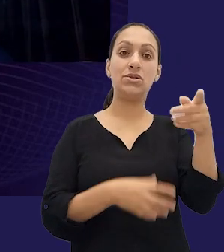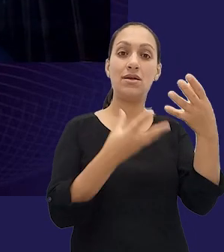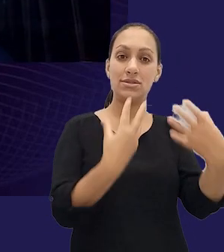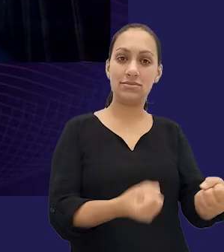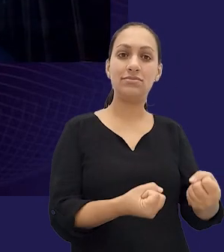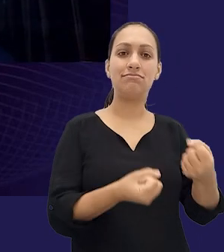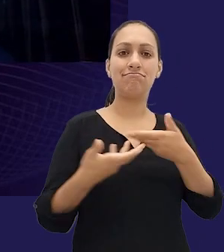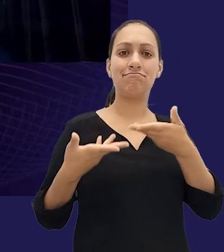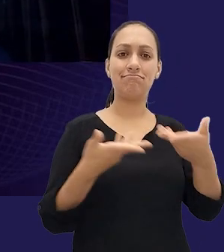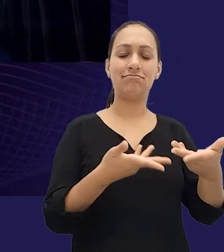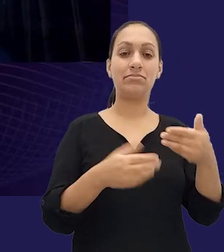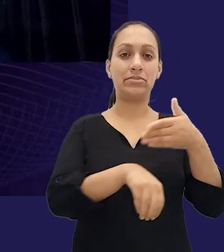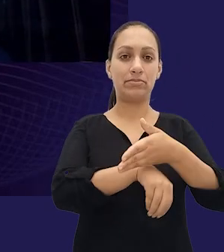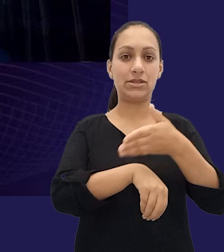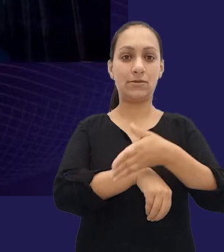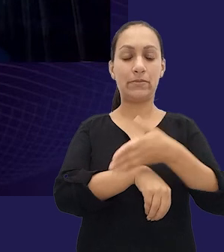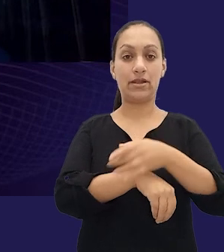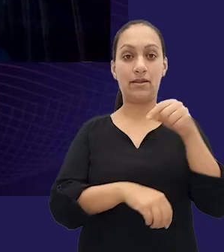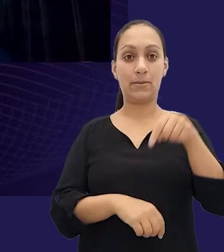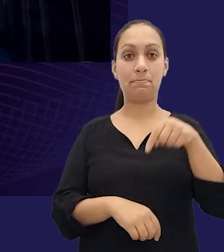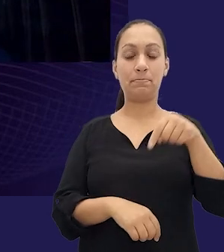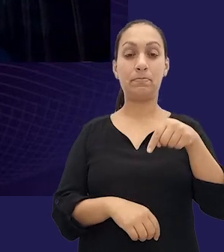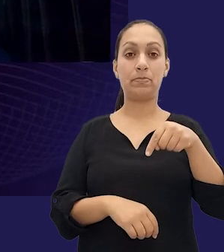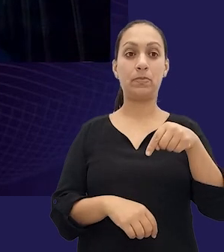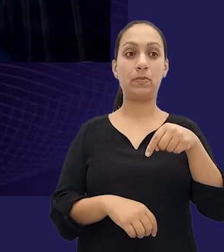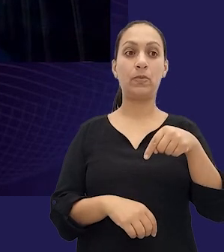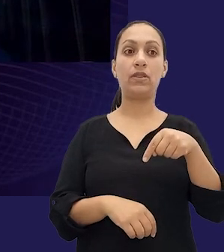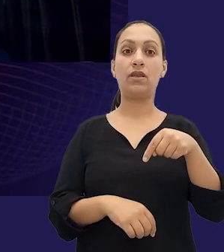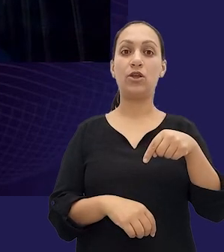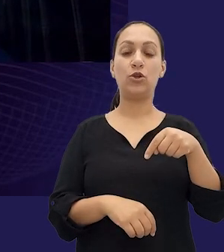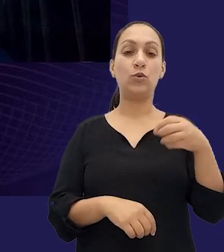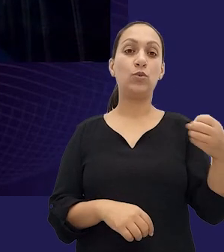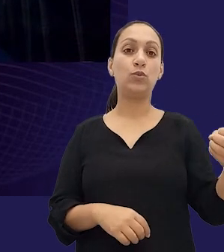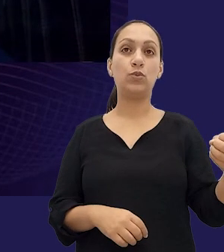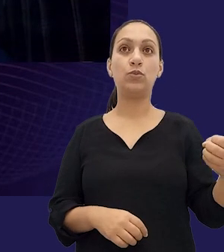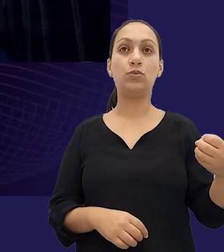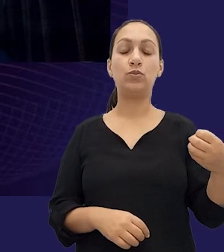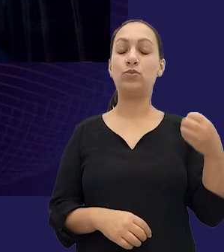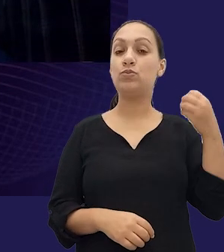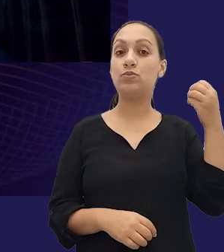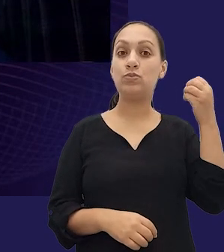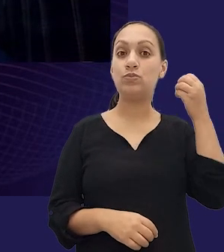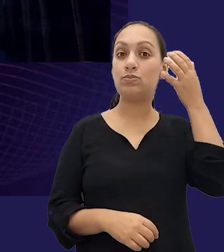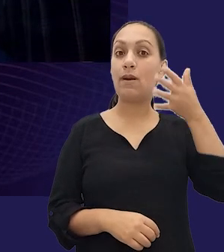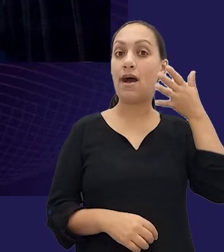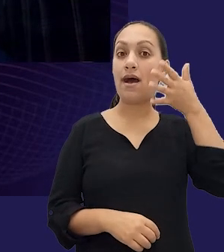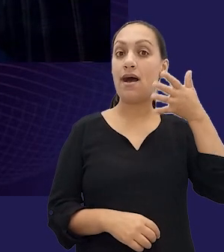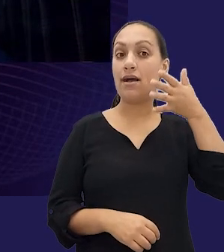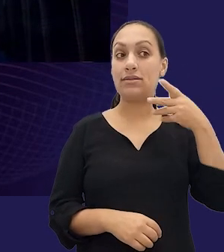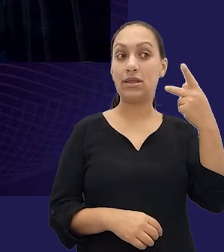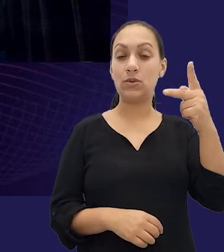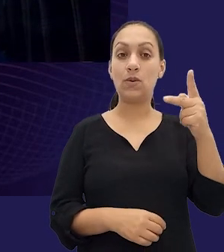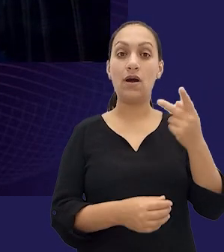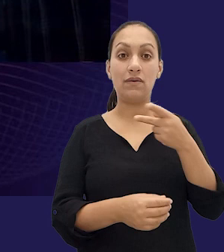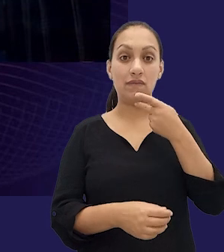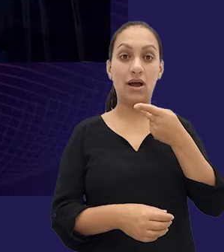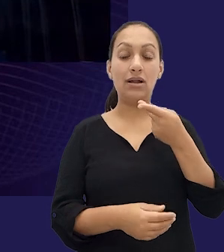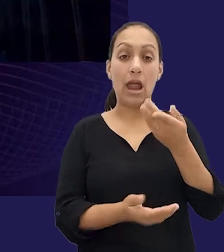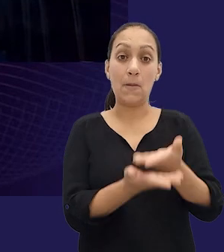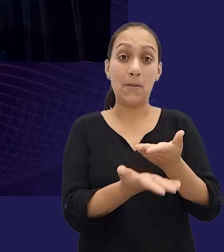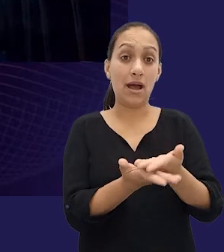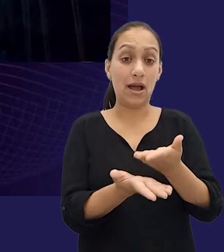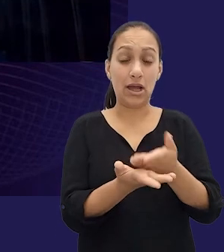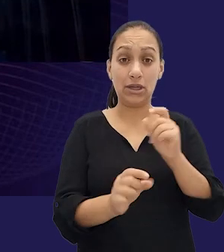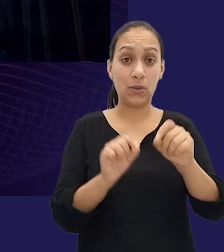o convite para participar aqui, trazer um pouco da sua fala, que foi uma aula que nós tivemos hoje